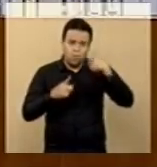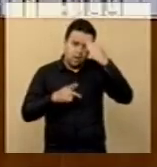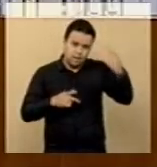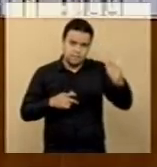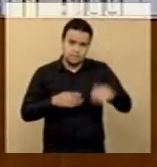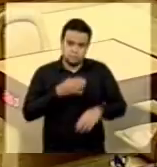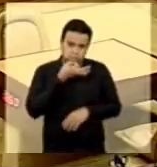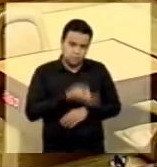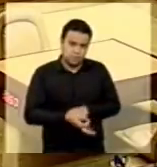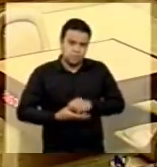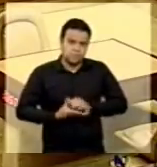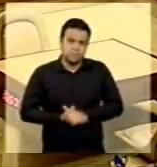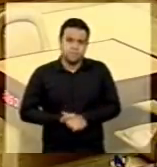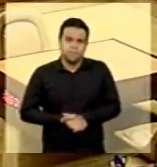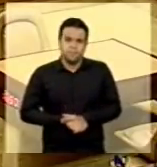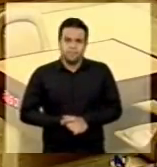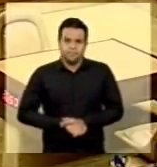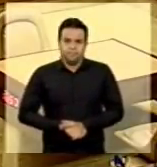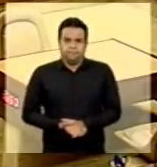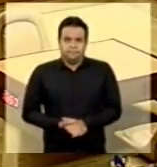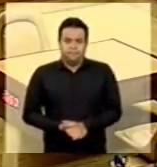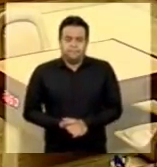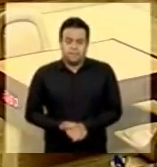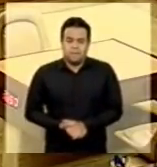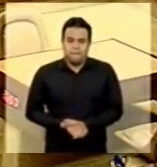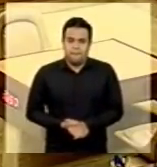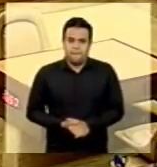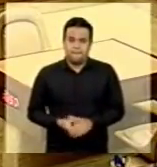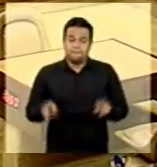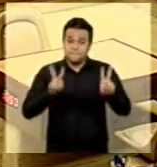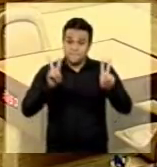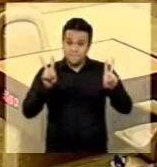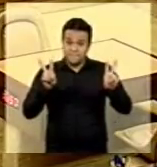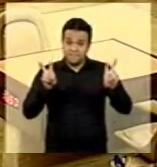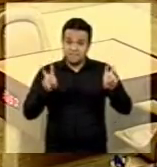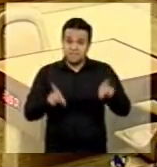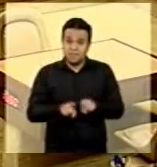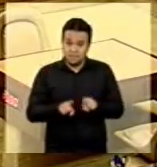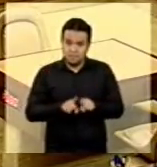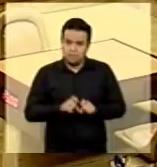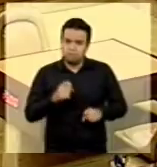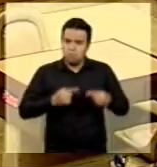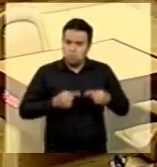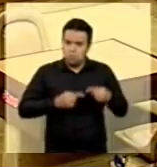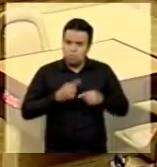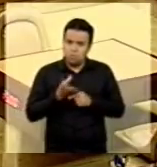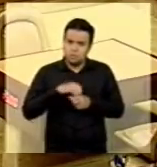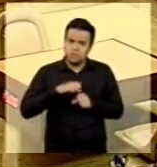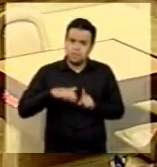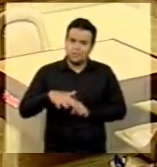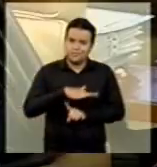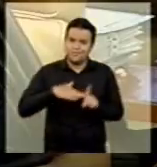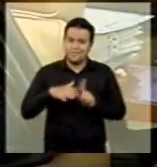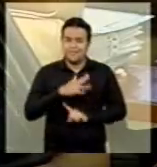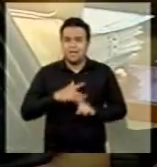Excelência. E este tema também nas discussões da sociedade, seja na